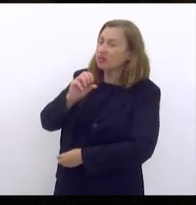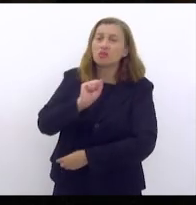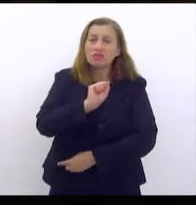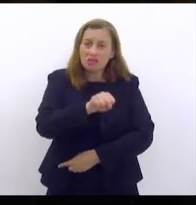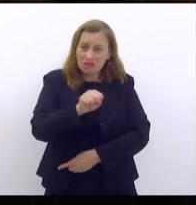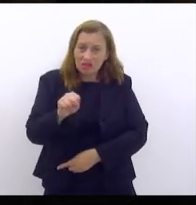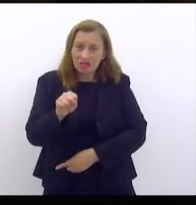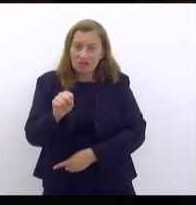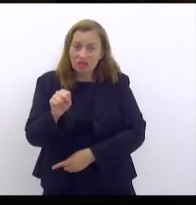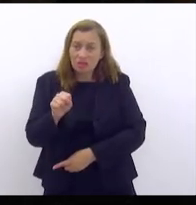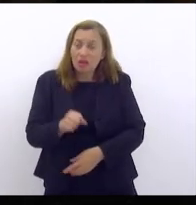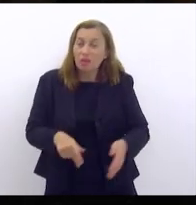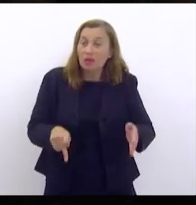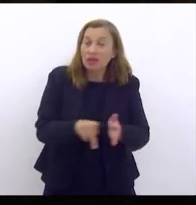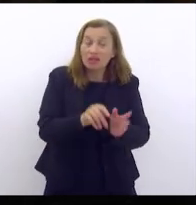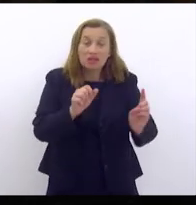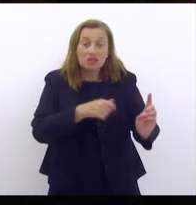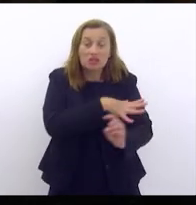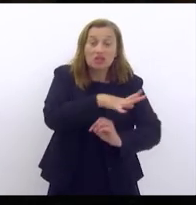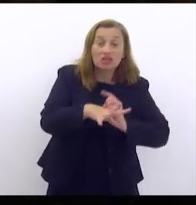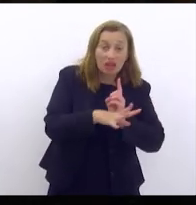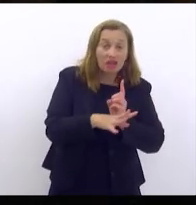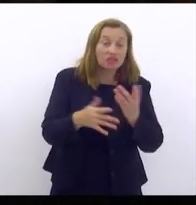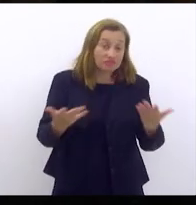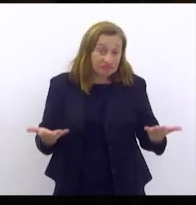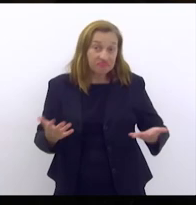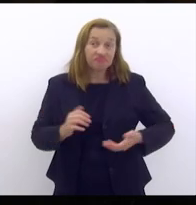do cidadão fluminense.